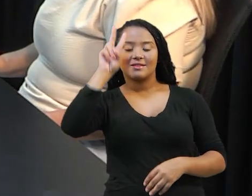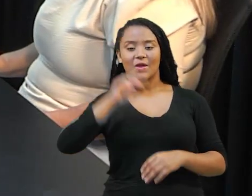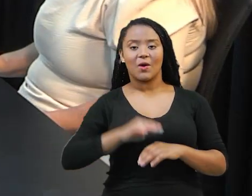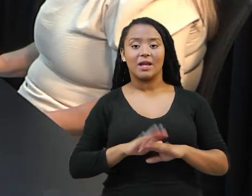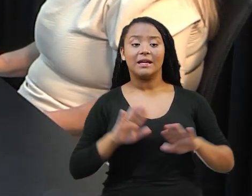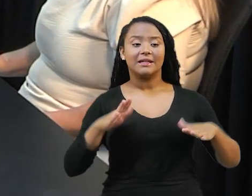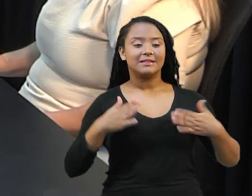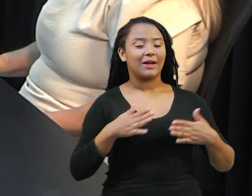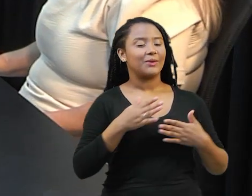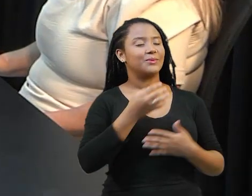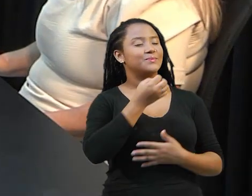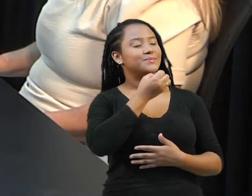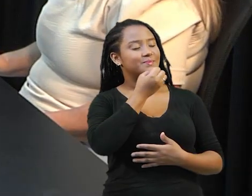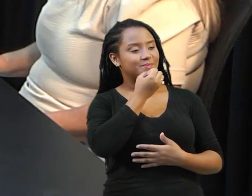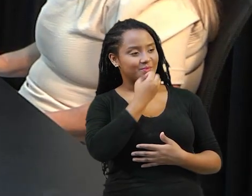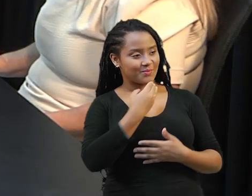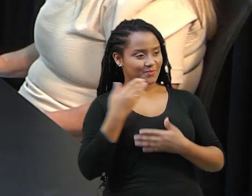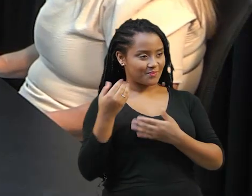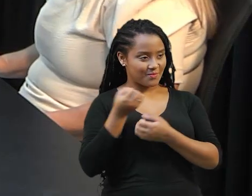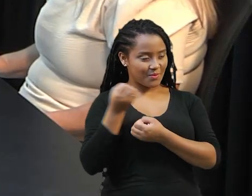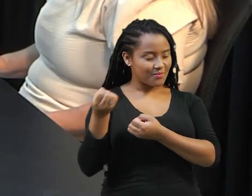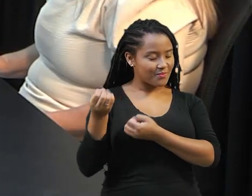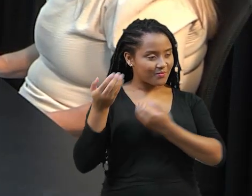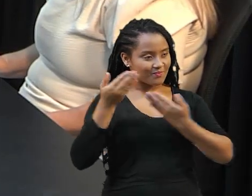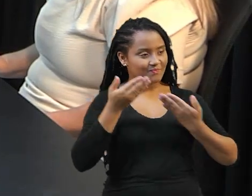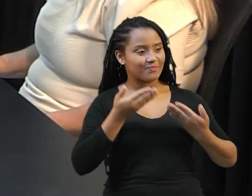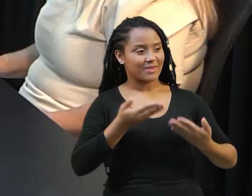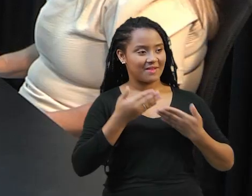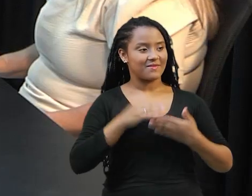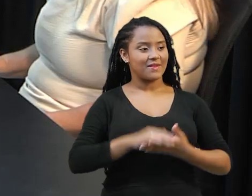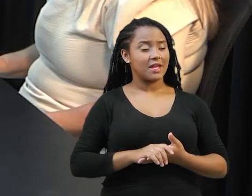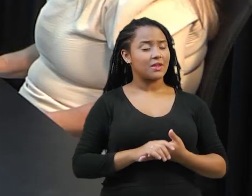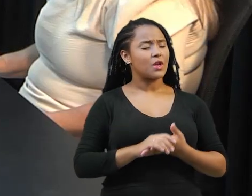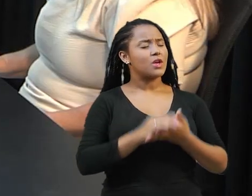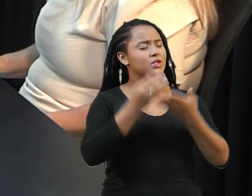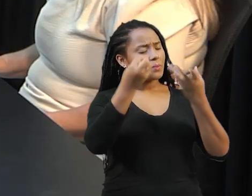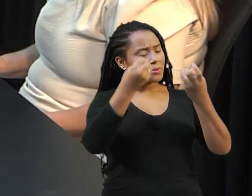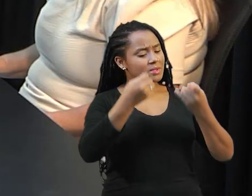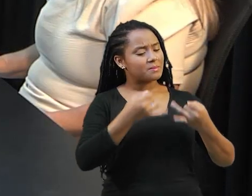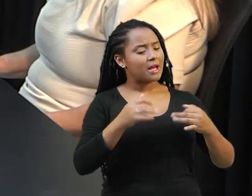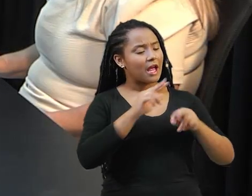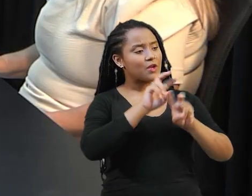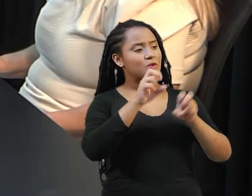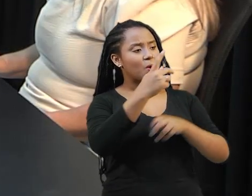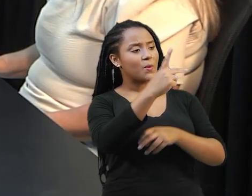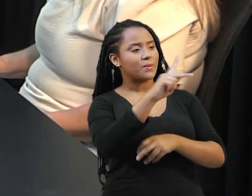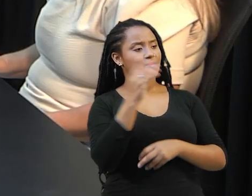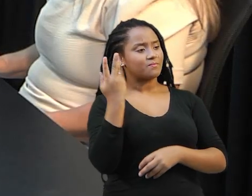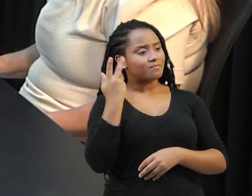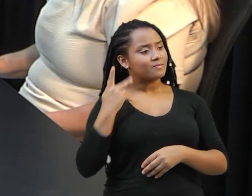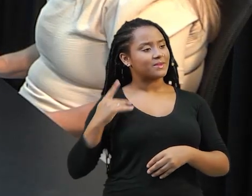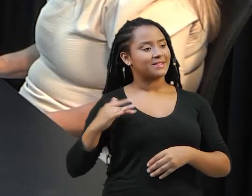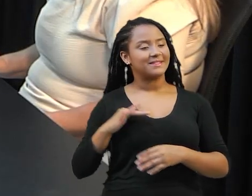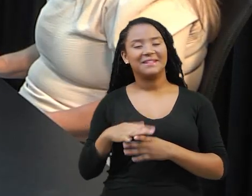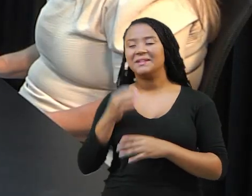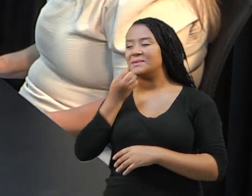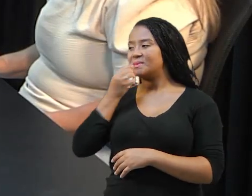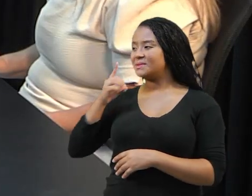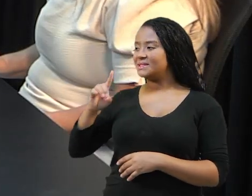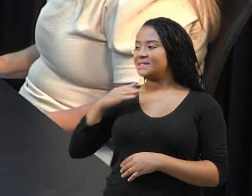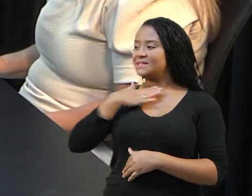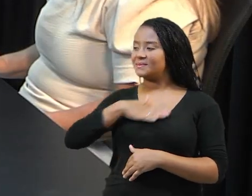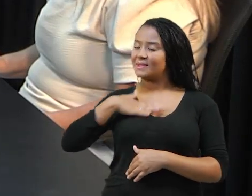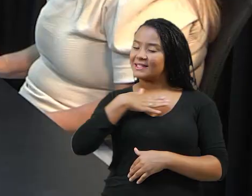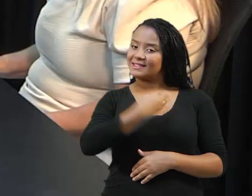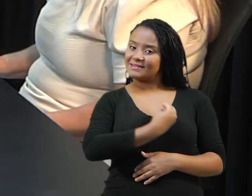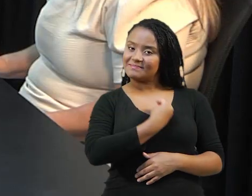começasse falando um pouquinho da sua infância. Bom dia, é um prazer muito grande estar aqui, parabéns pelo programa,